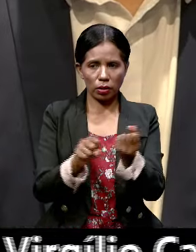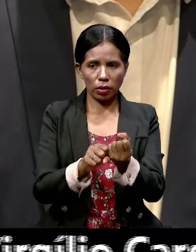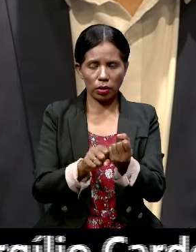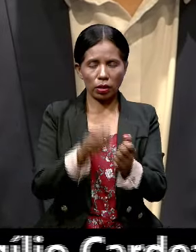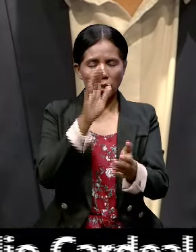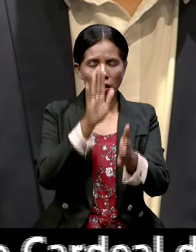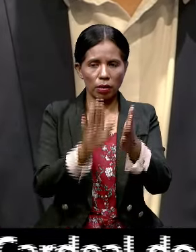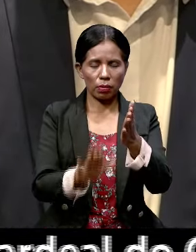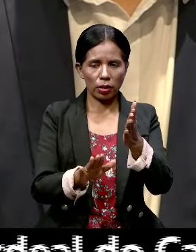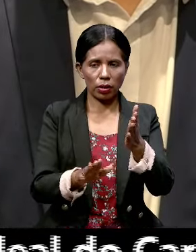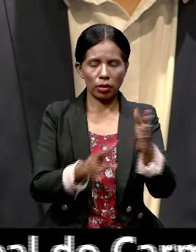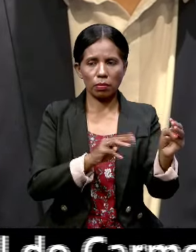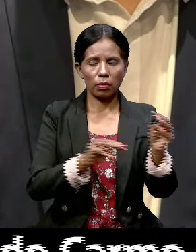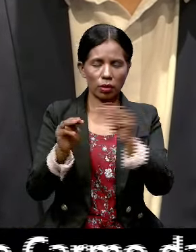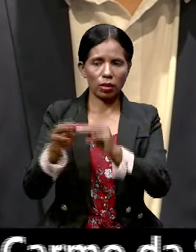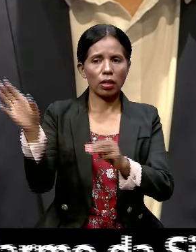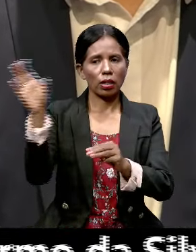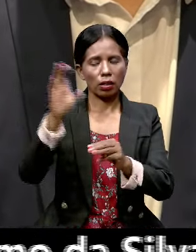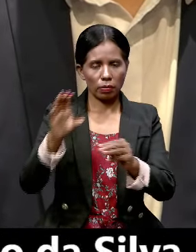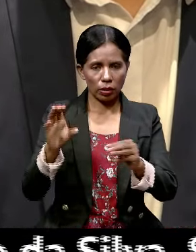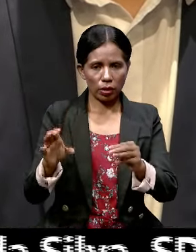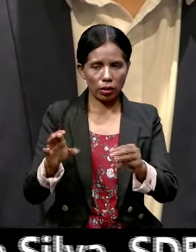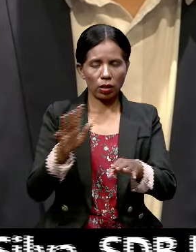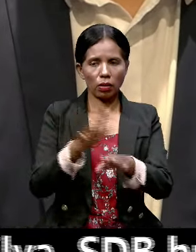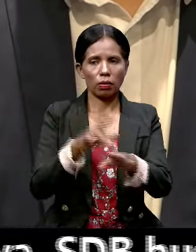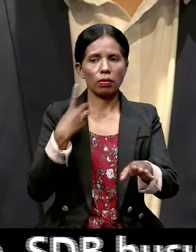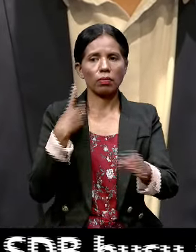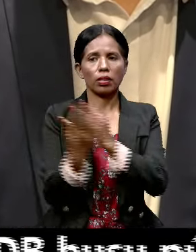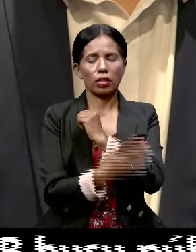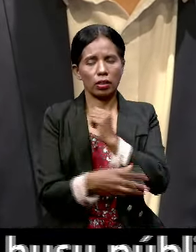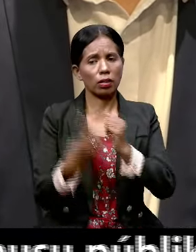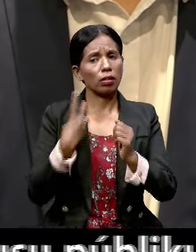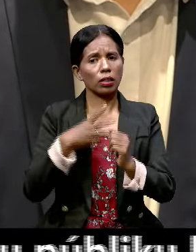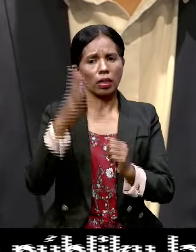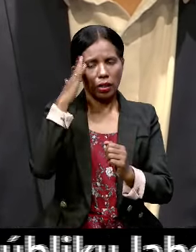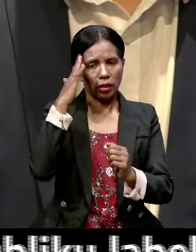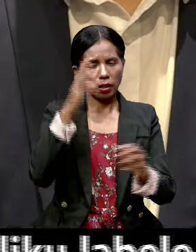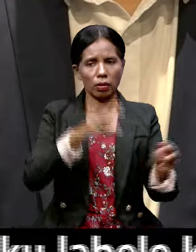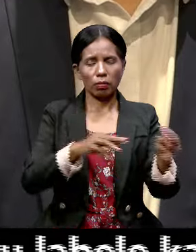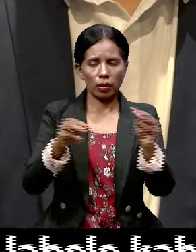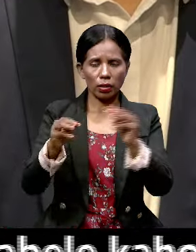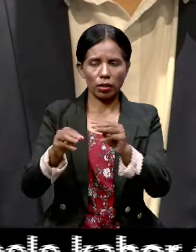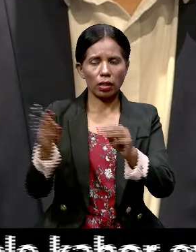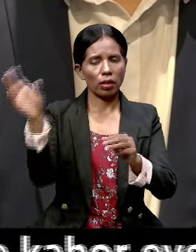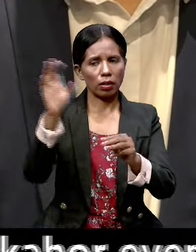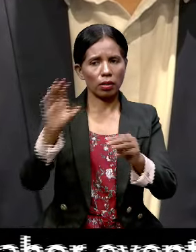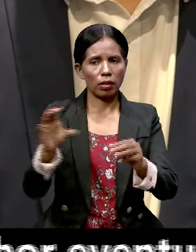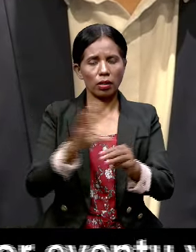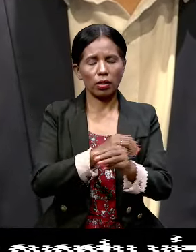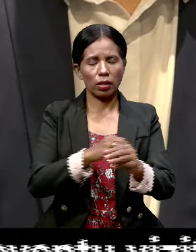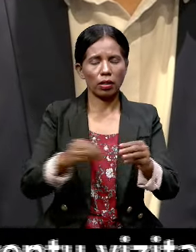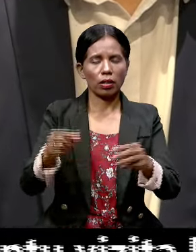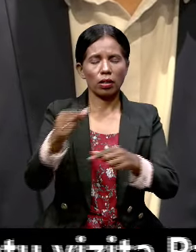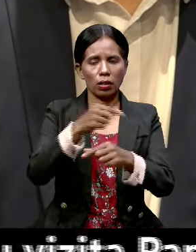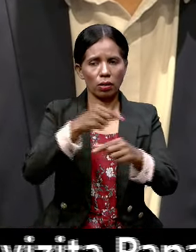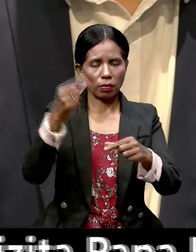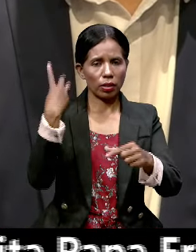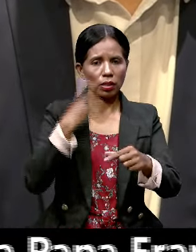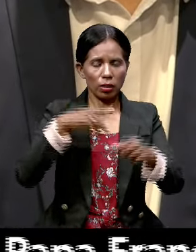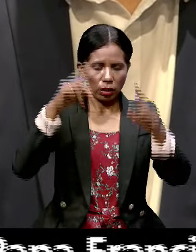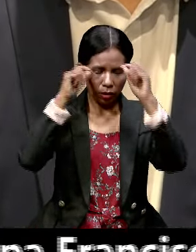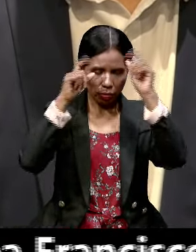menos impacto mudança climática nebe afeta betinara ita tene mudança climática ne ni isu global mebe ita Timor